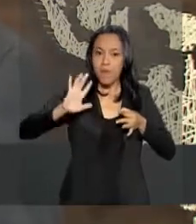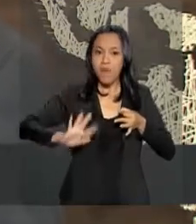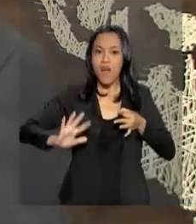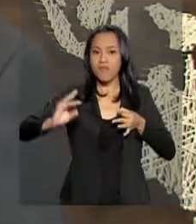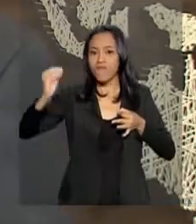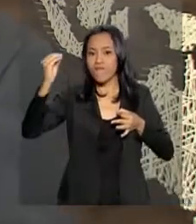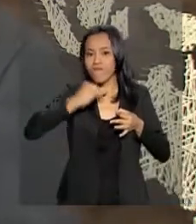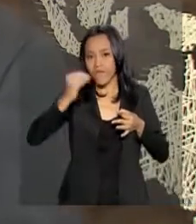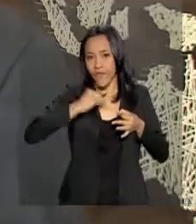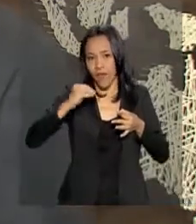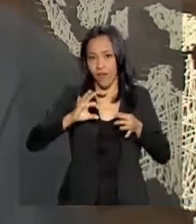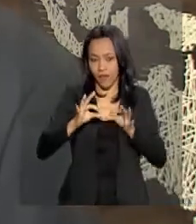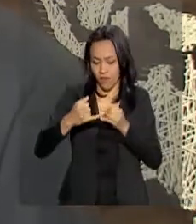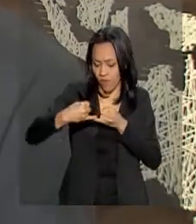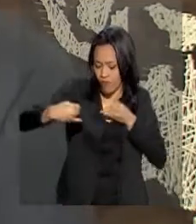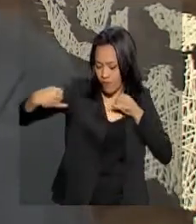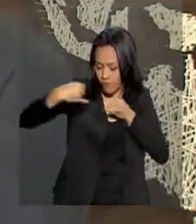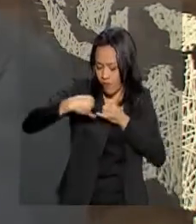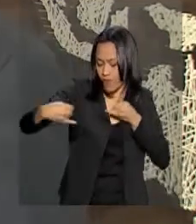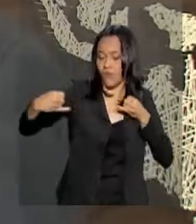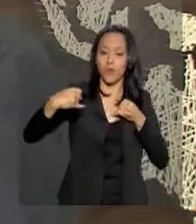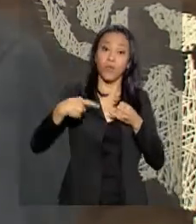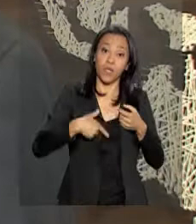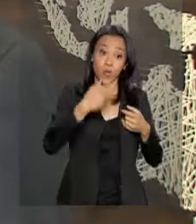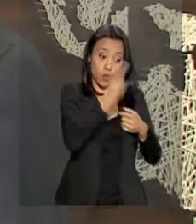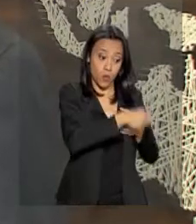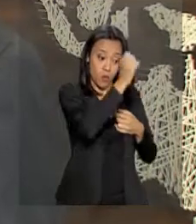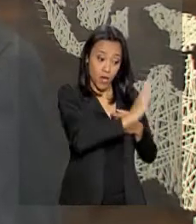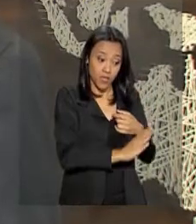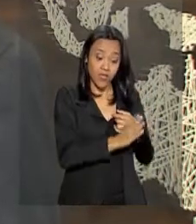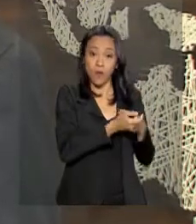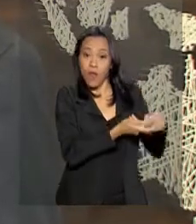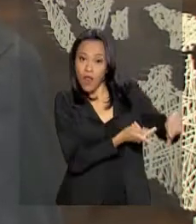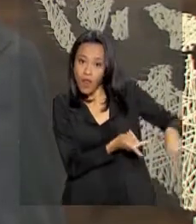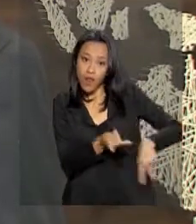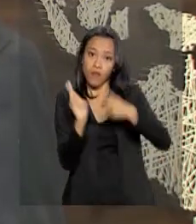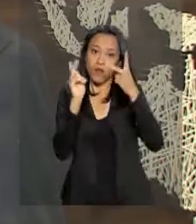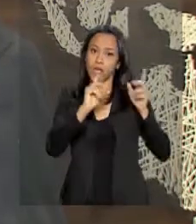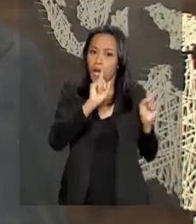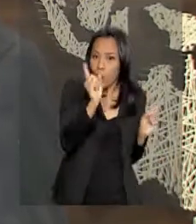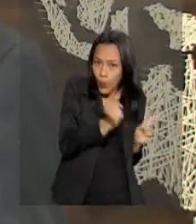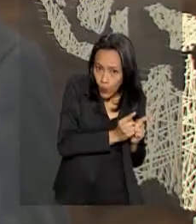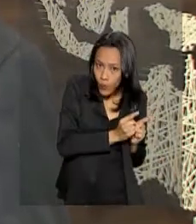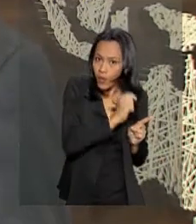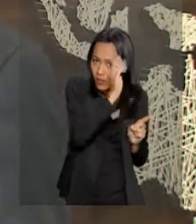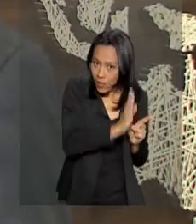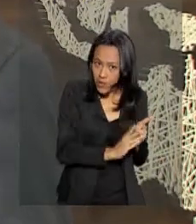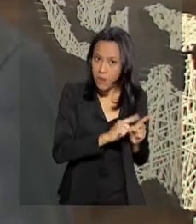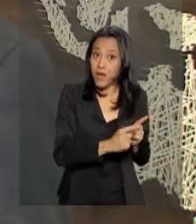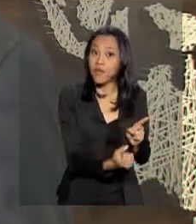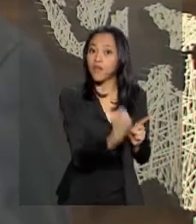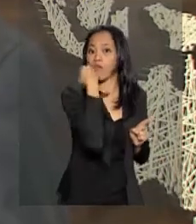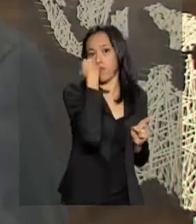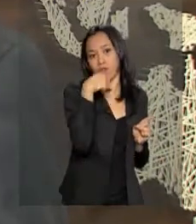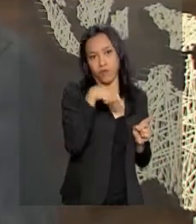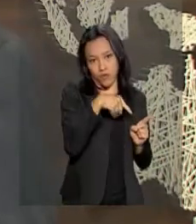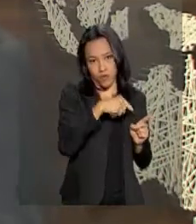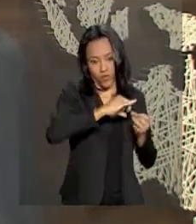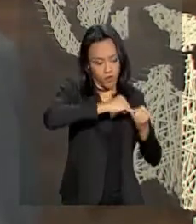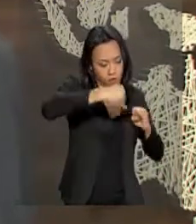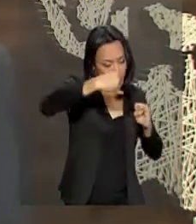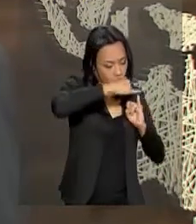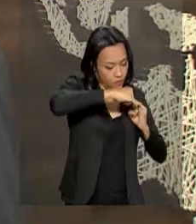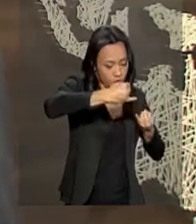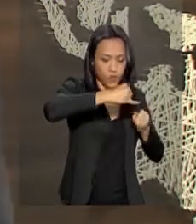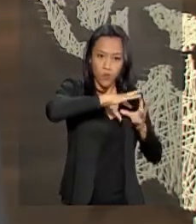baixa resistência. Então nós levamos a variedade da nossa fibra, que ela é curta, porém de alta resistência, de modo que agora eles